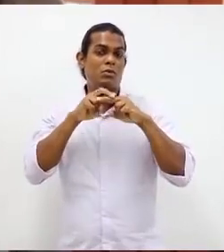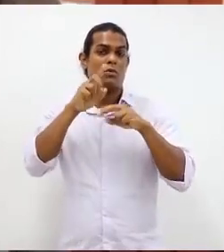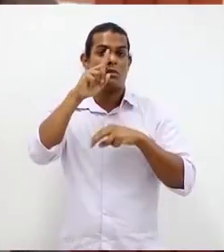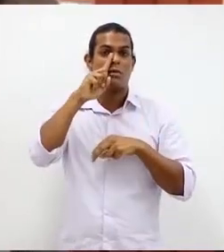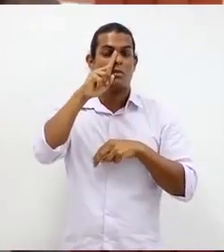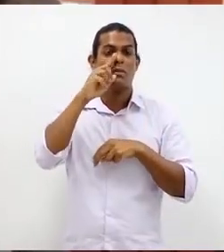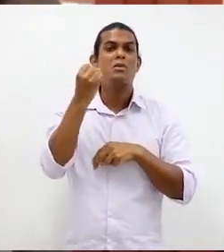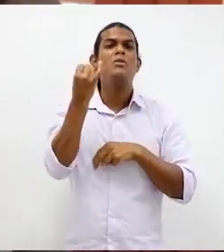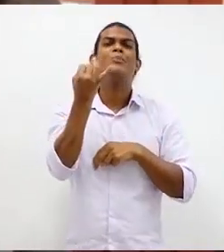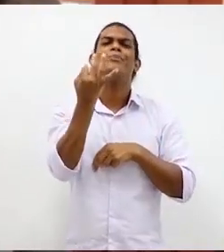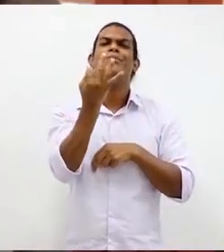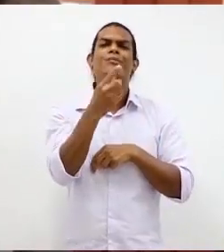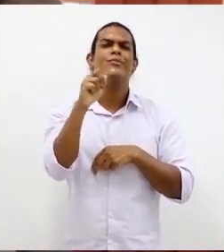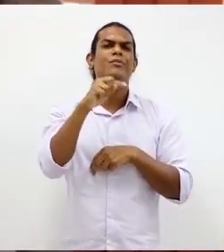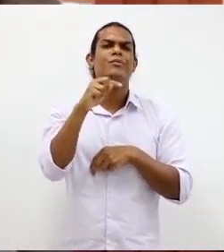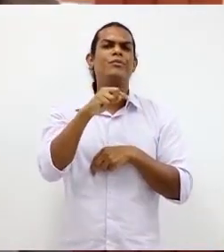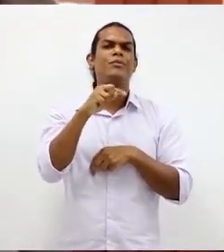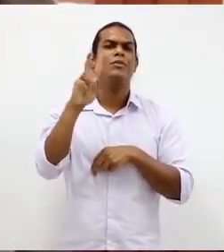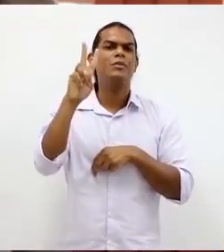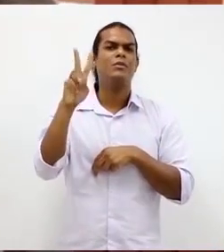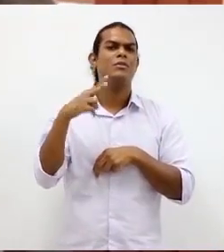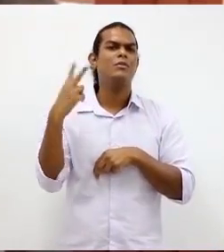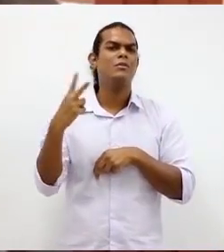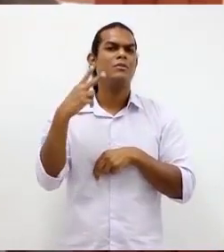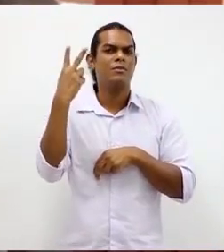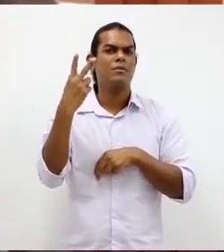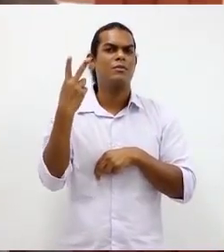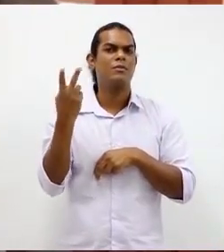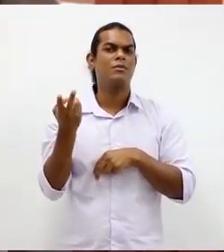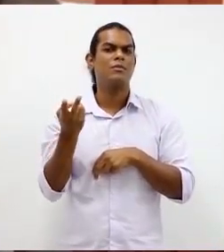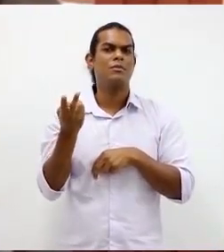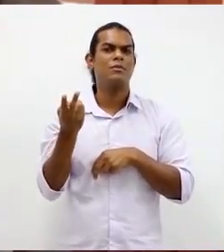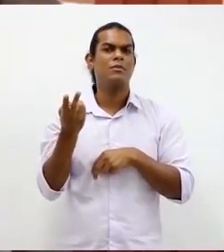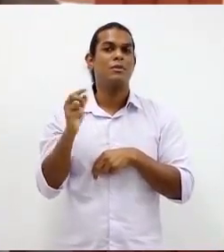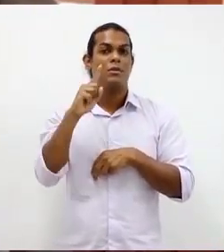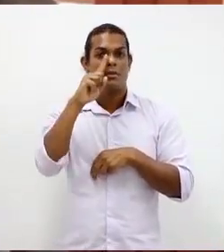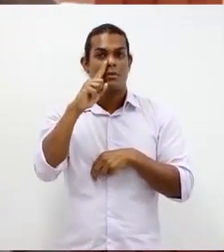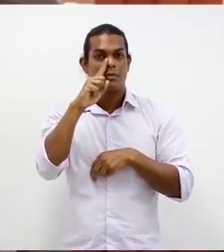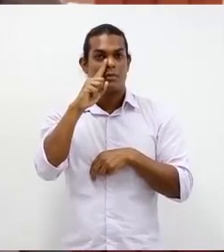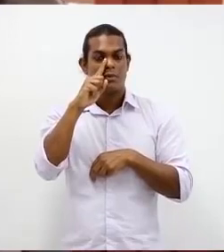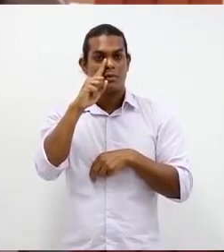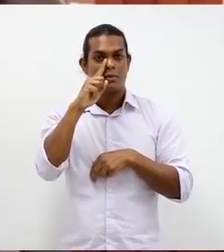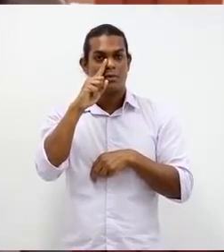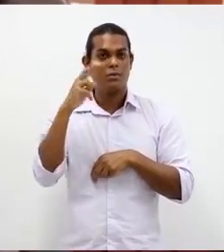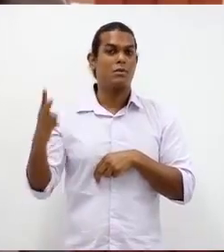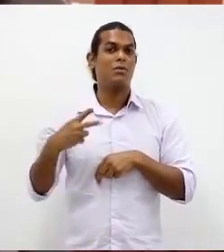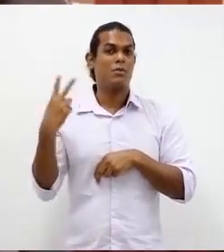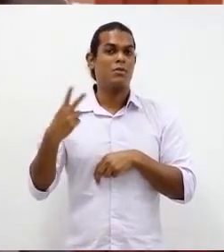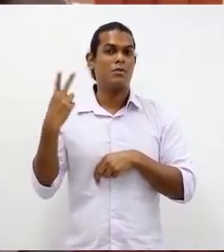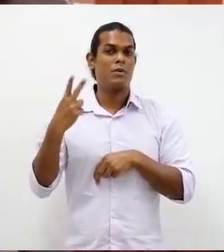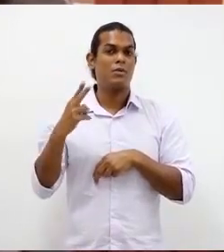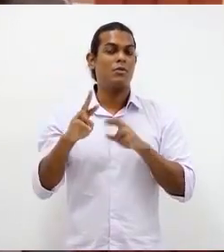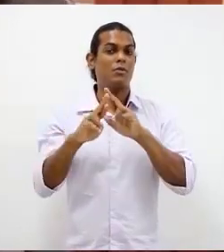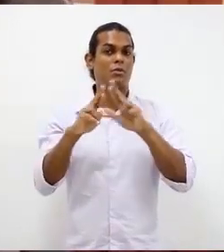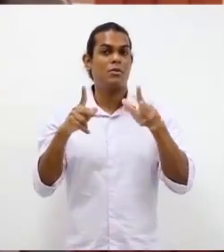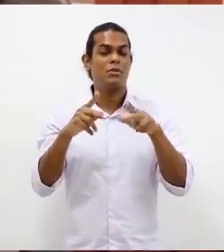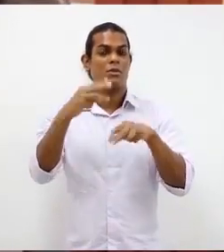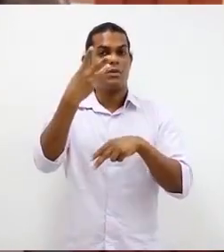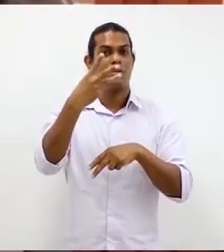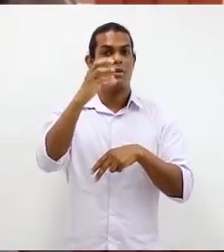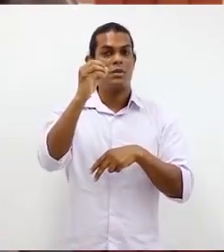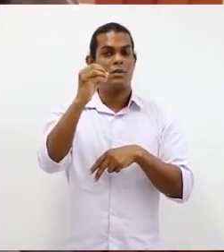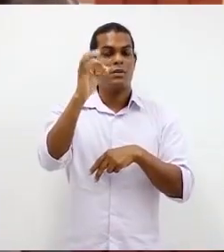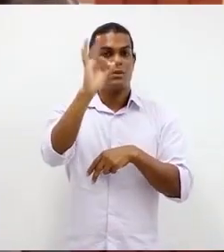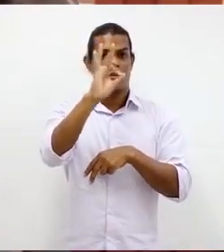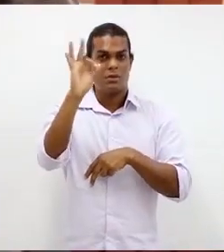Nós vimos que insalubridade tem um quantitativo e tem graus, só que na periculosidade é um valor único, é 30% sobre o